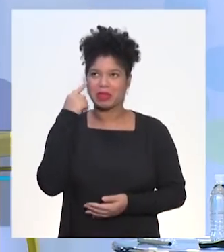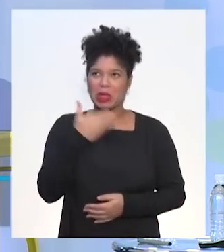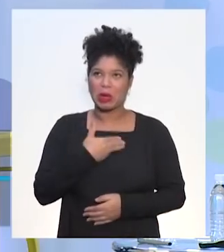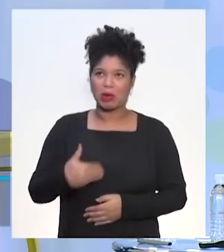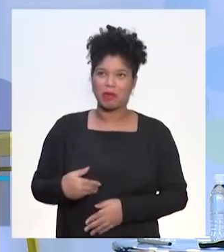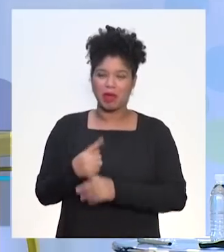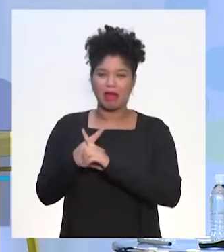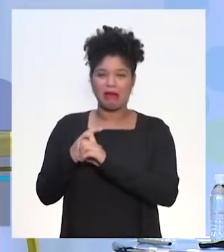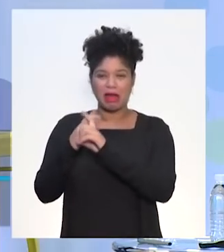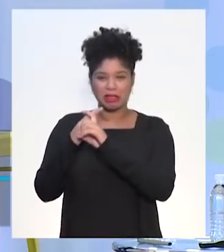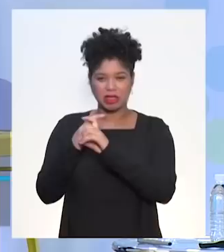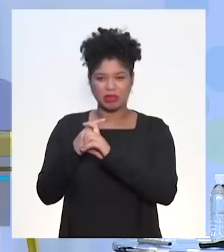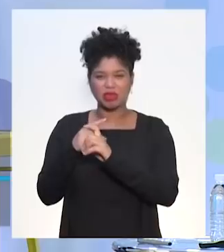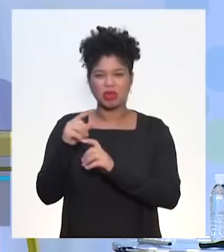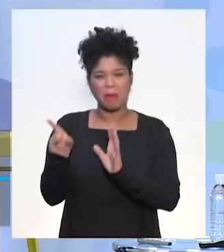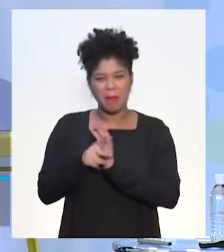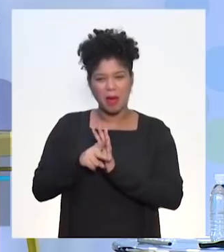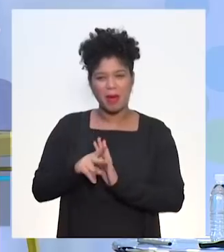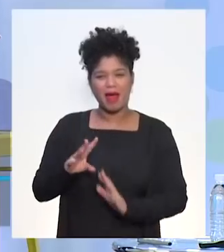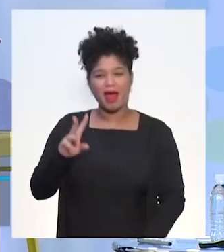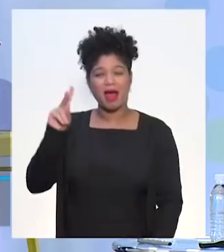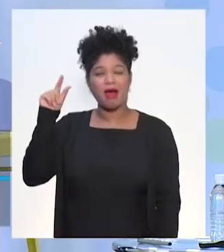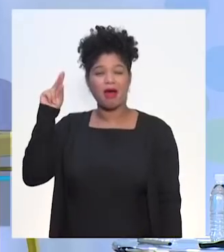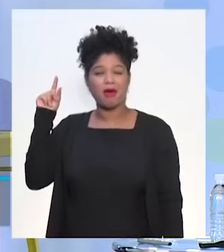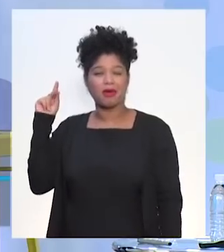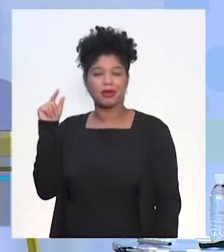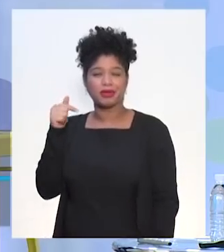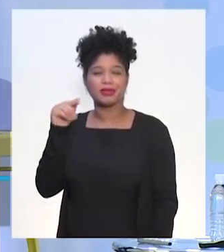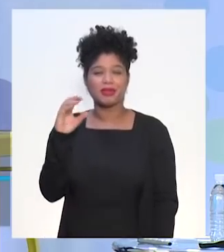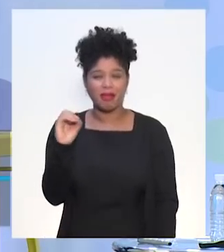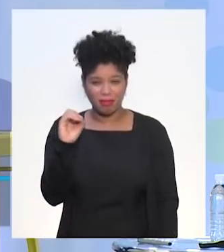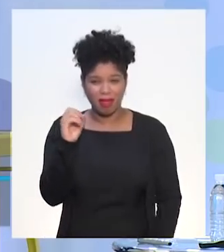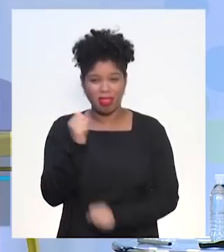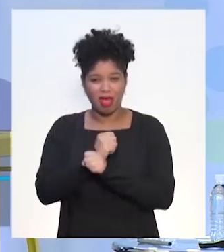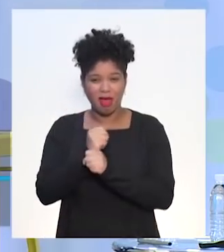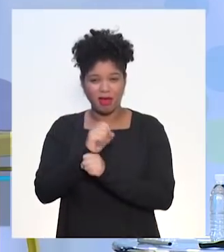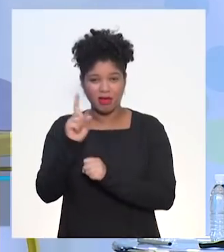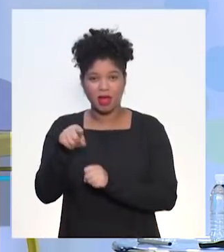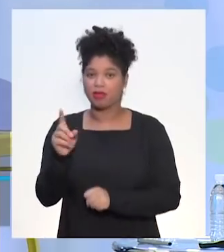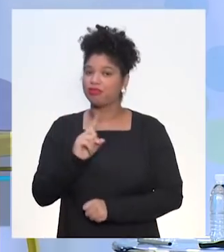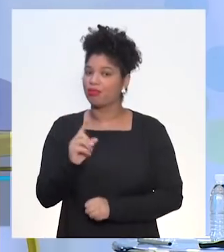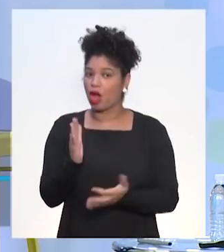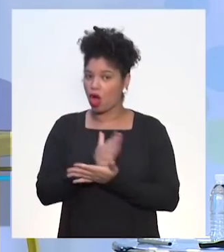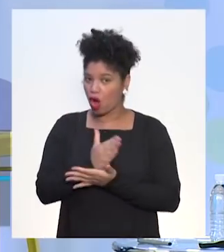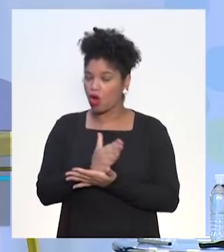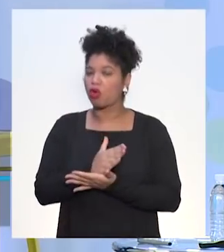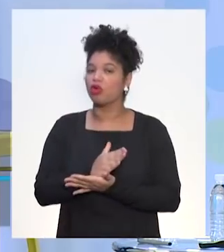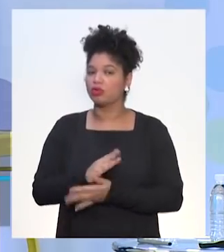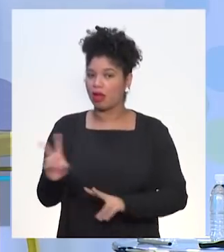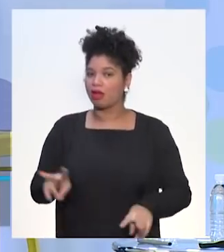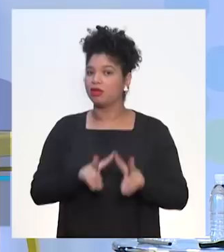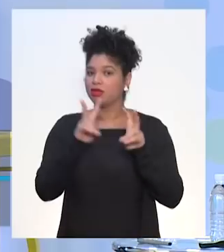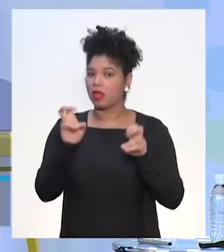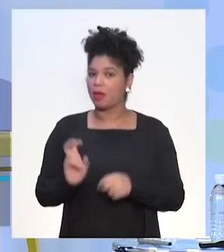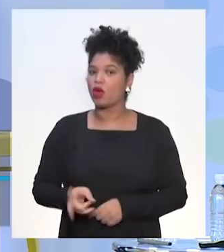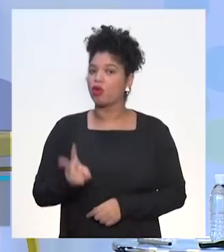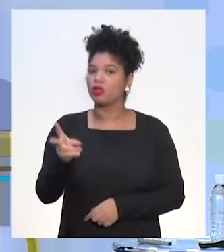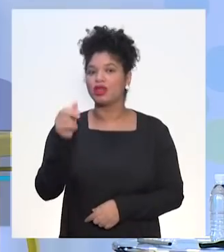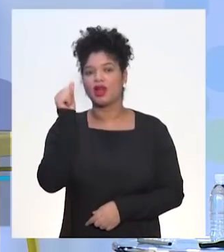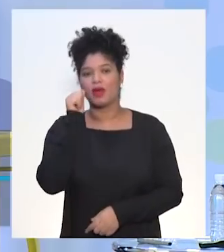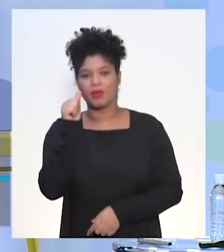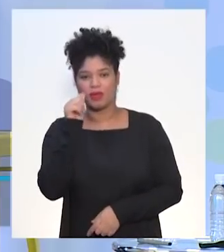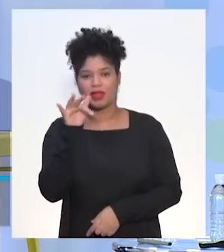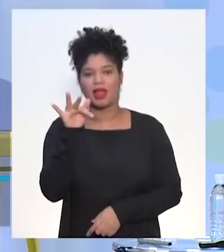de um fenômeno que aconteceu há 70 anos atrás. Há linhas de continuidade que a Fabi vai explorar de uma forma